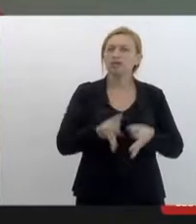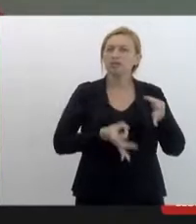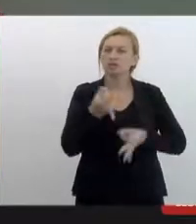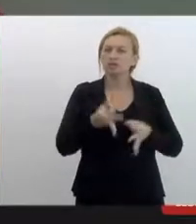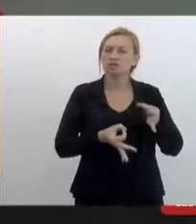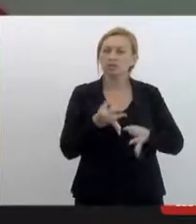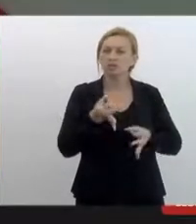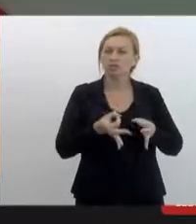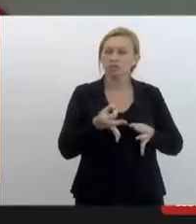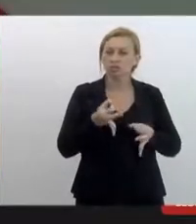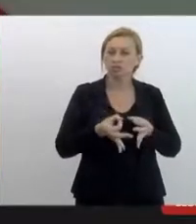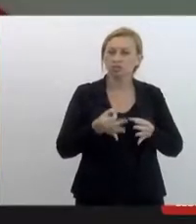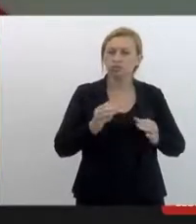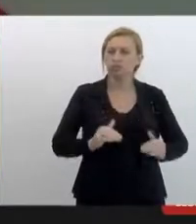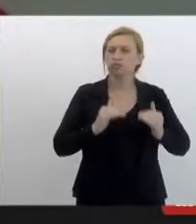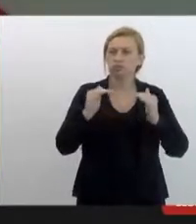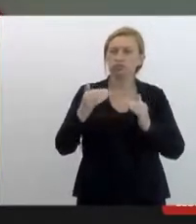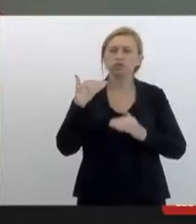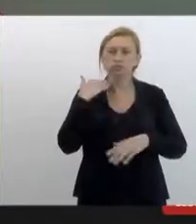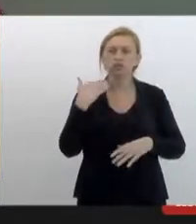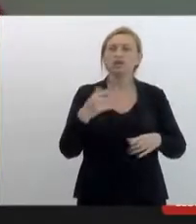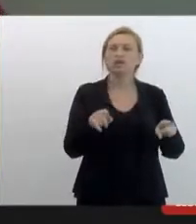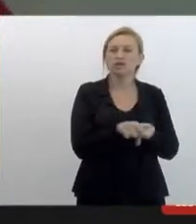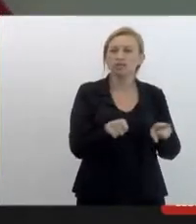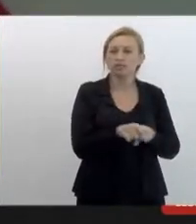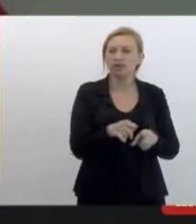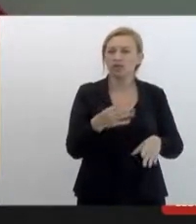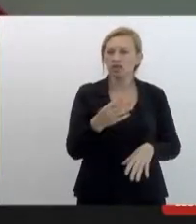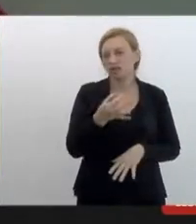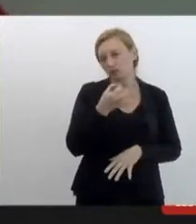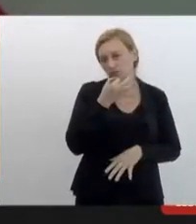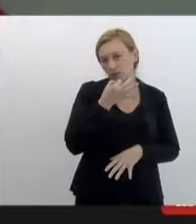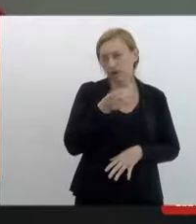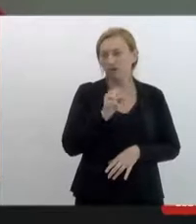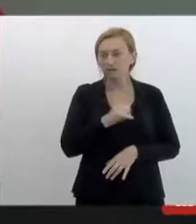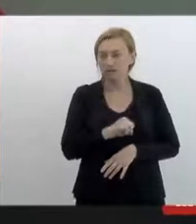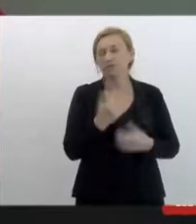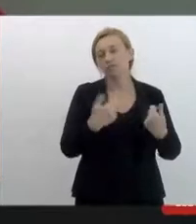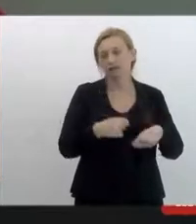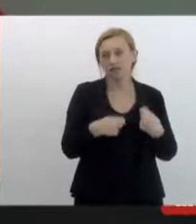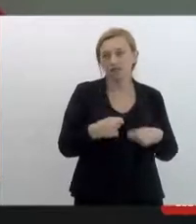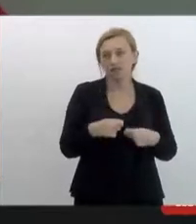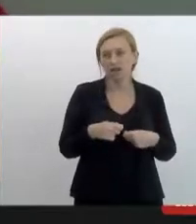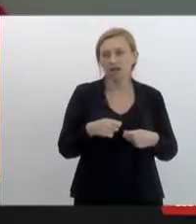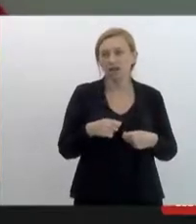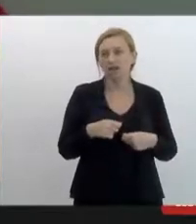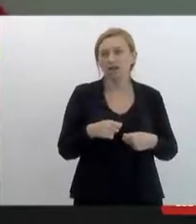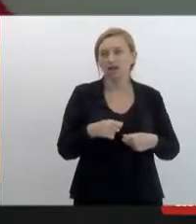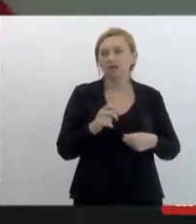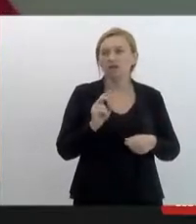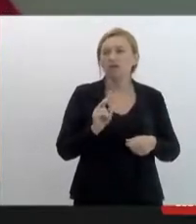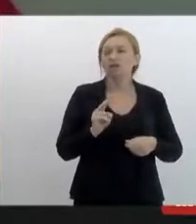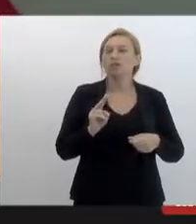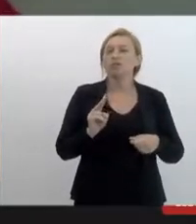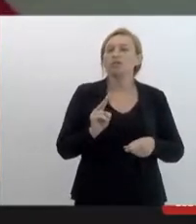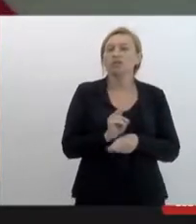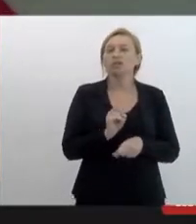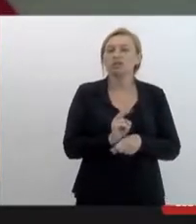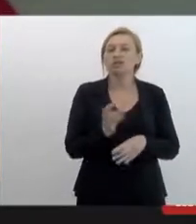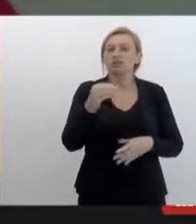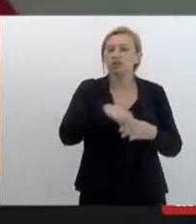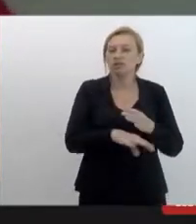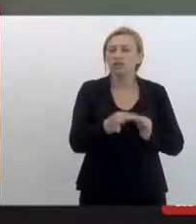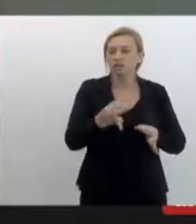Justiça. Então, quero deixar aqui também essa sugestão: quando houver necessidade de uma defesa dessa dentro do tribunal, pode